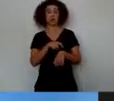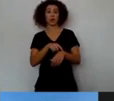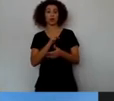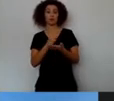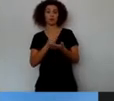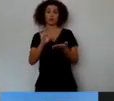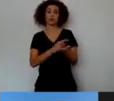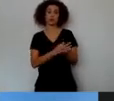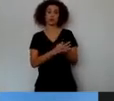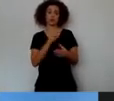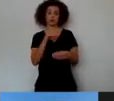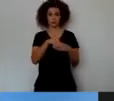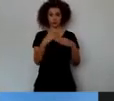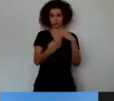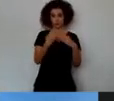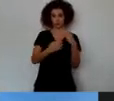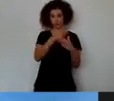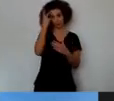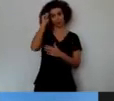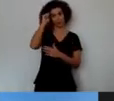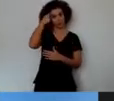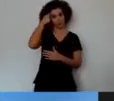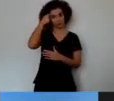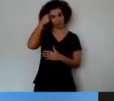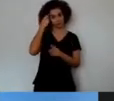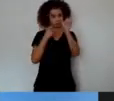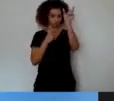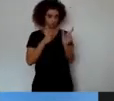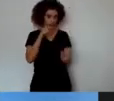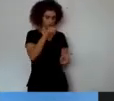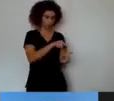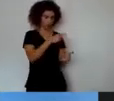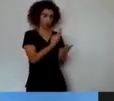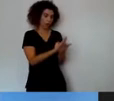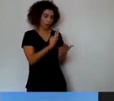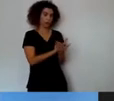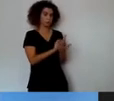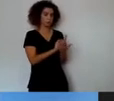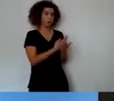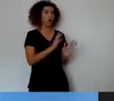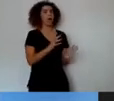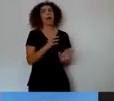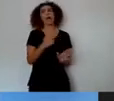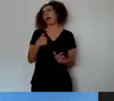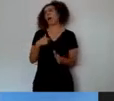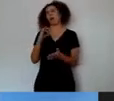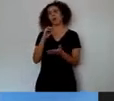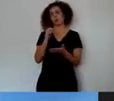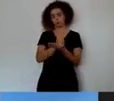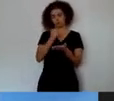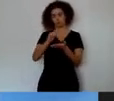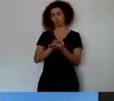comete algum tipo de erro. Qual é a justificativa? Ah, não vou contratar mais gente negra, não, porque olha aqui, foi o exemplo de fulano. Mas foi